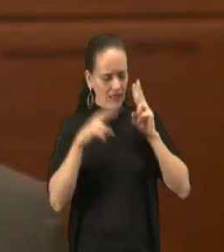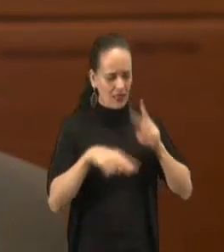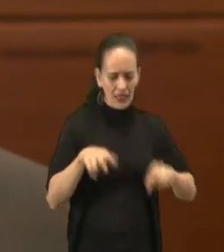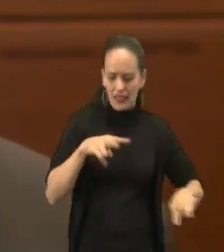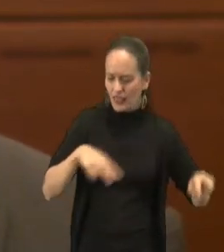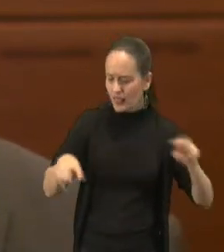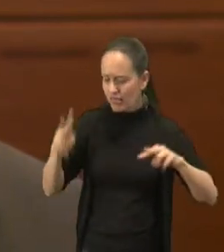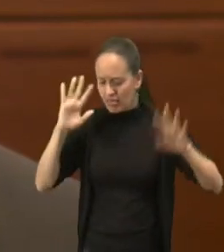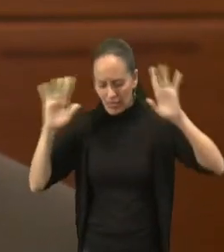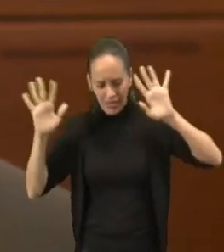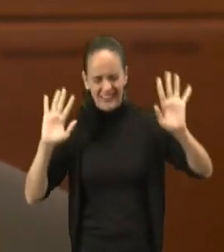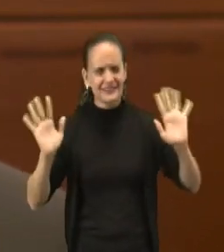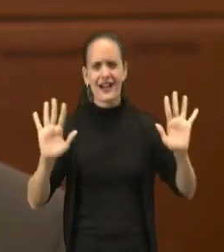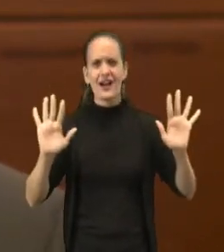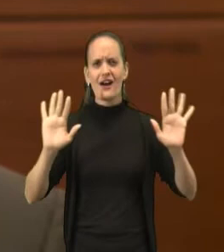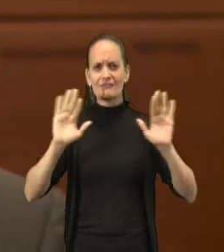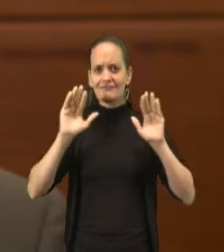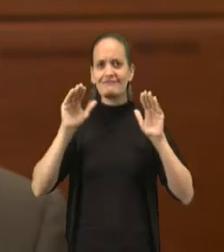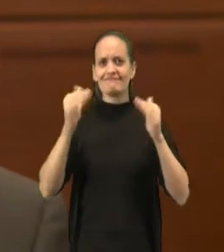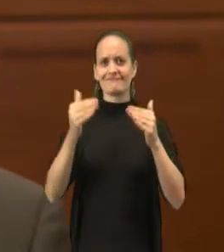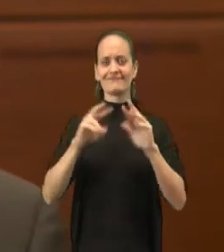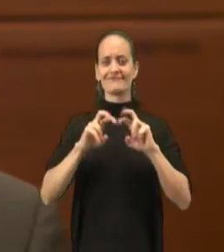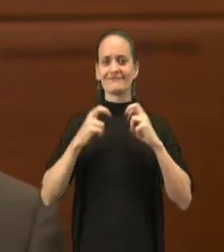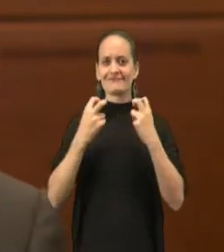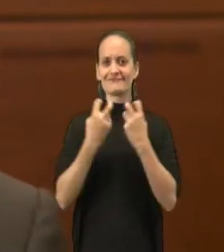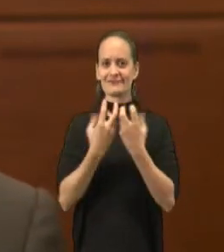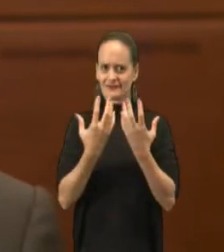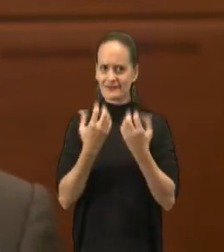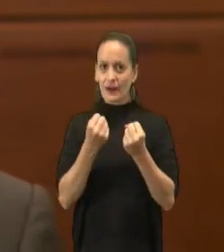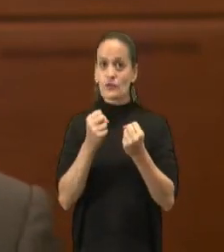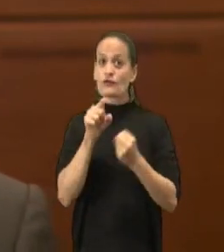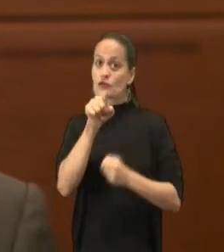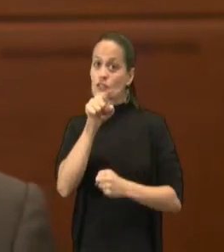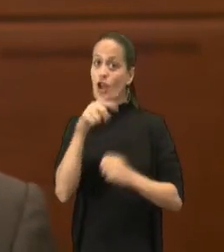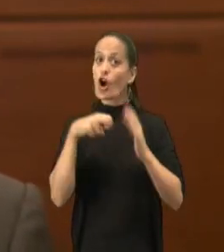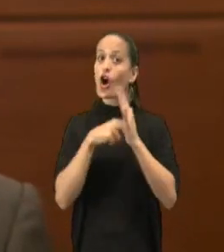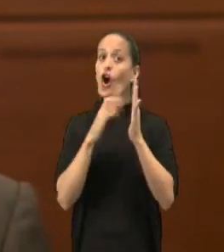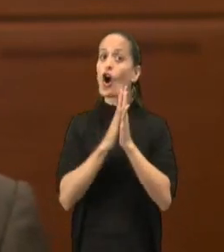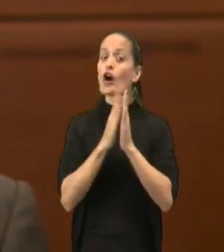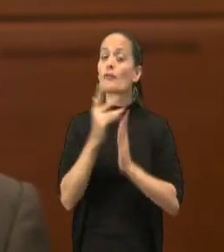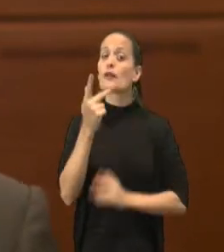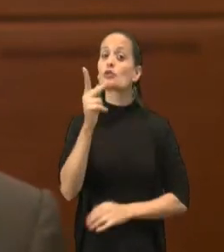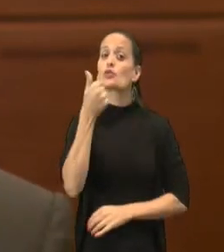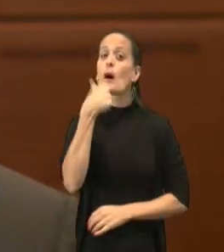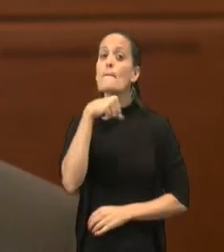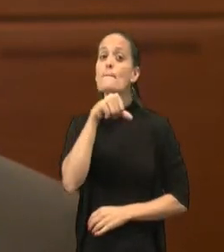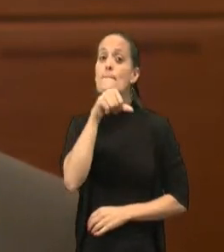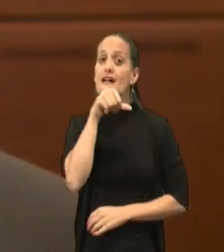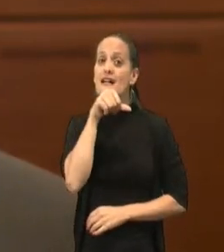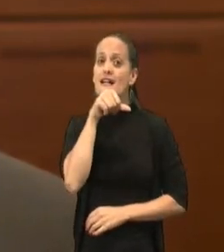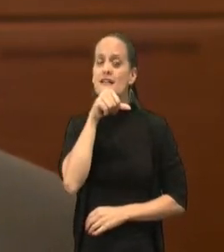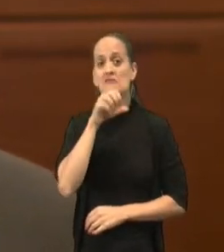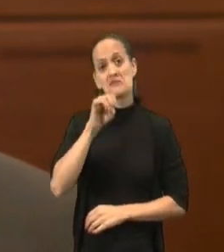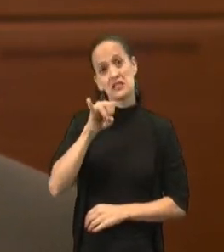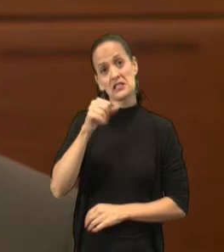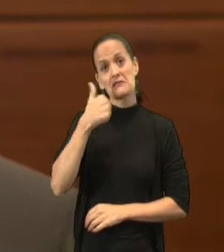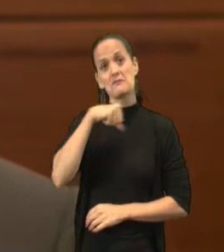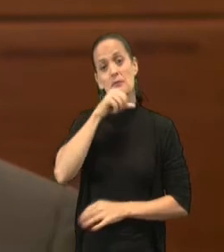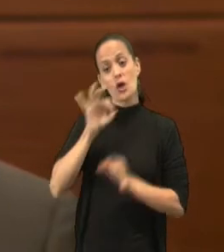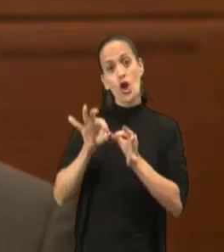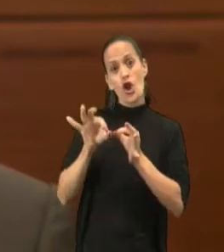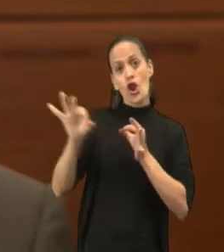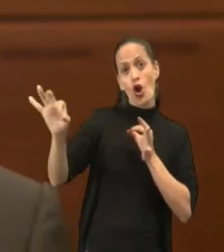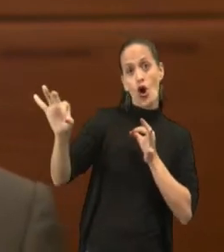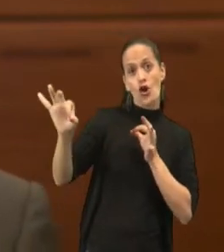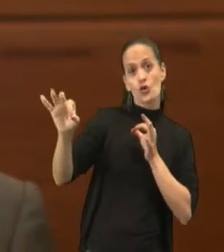coisa. E gostaria também de pedir que você pudesse orar pela sua mãe. A sua mãe que está longe, a sua mãe que está perto, a sua mãe